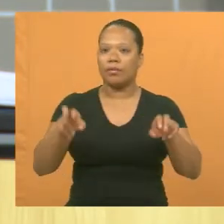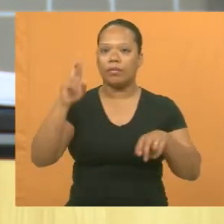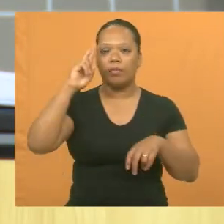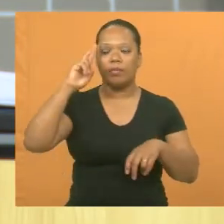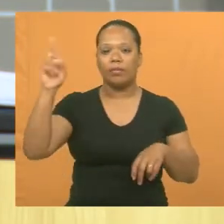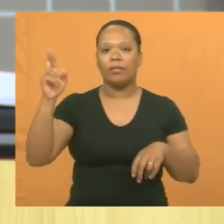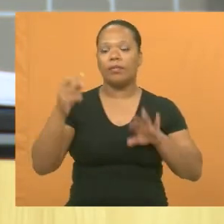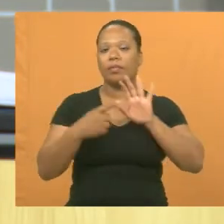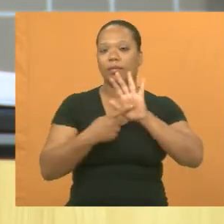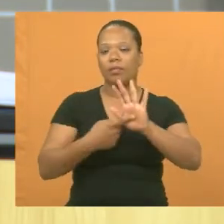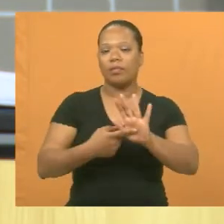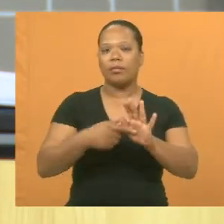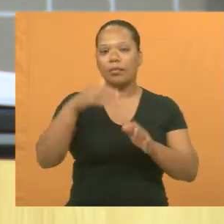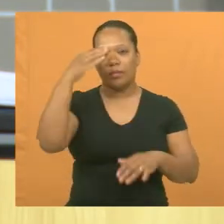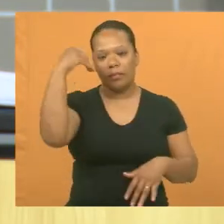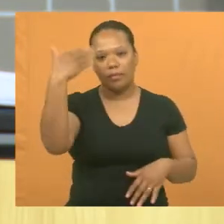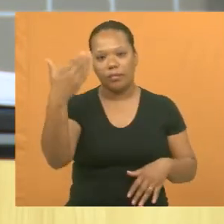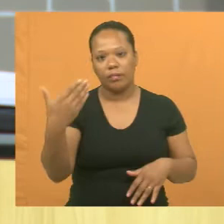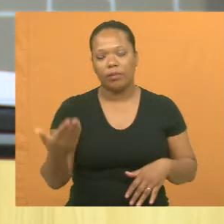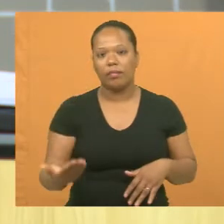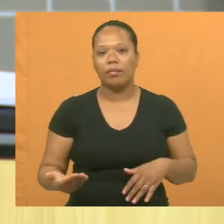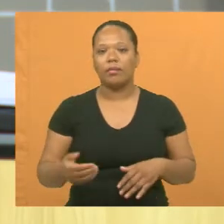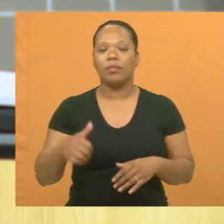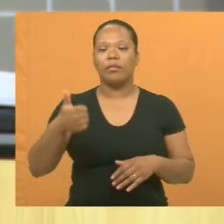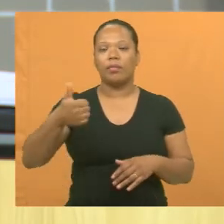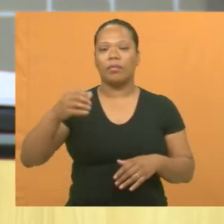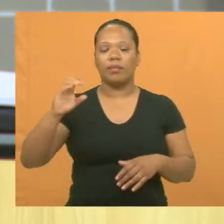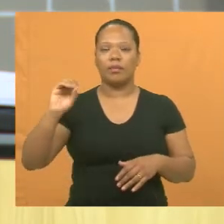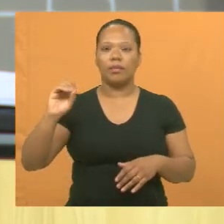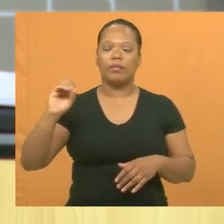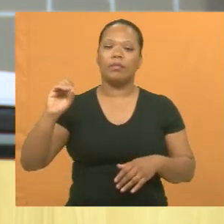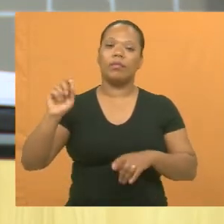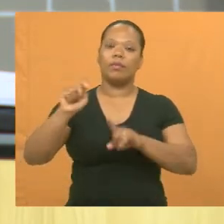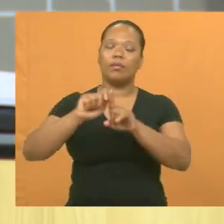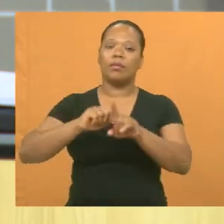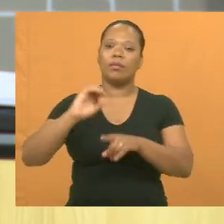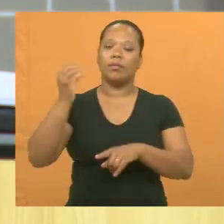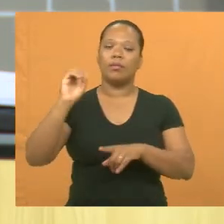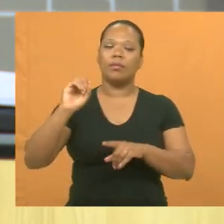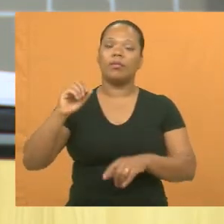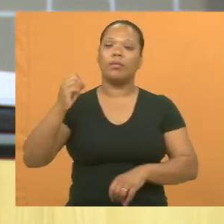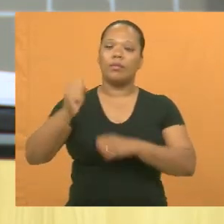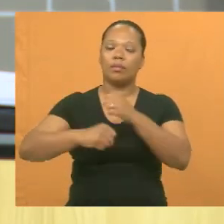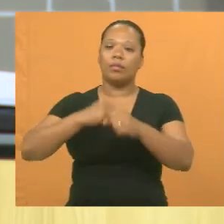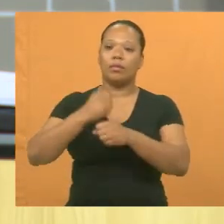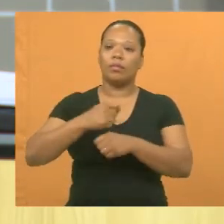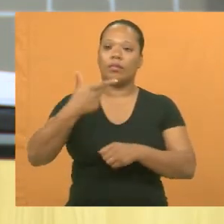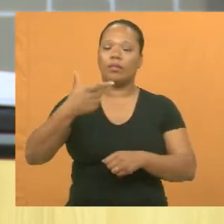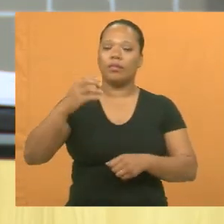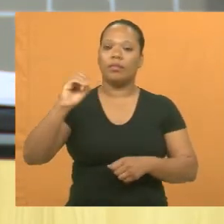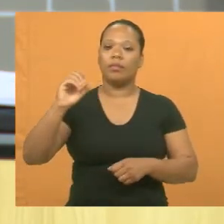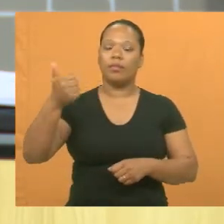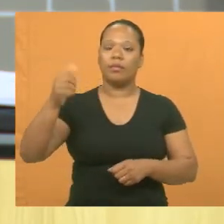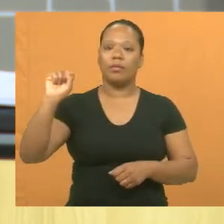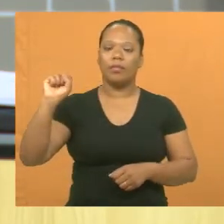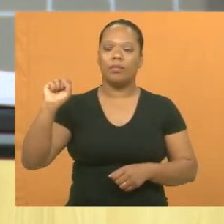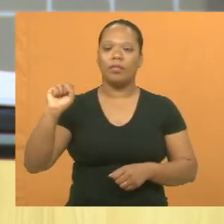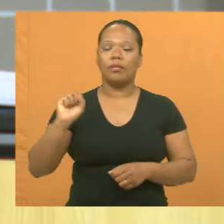da presente manifestação. Sala das Sessões, 10 de outubro de 2018, autoria vereador Valmir do Parque Meia